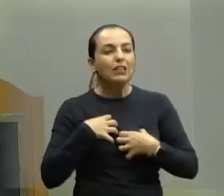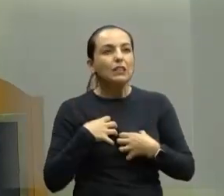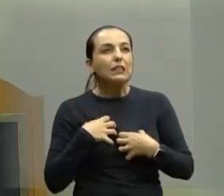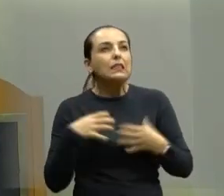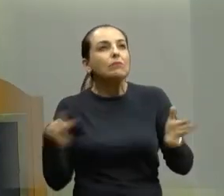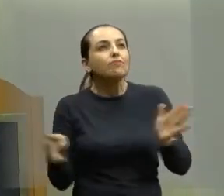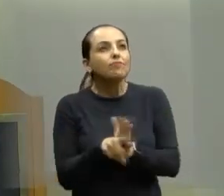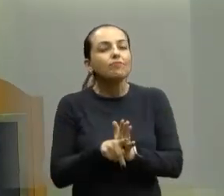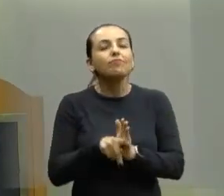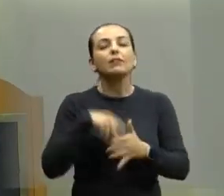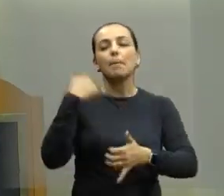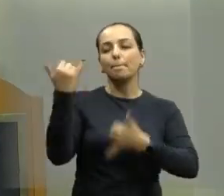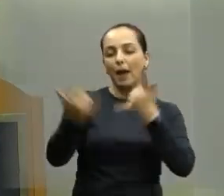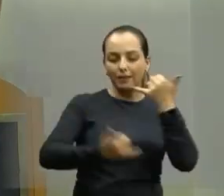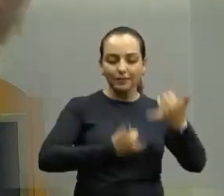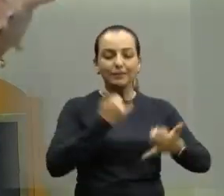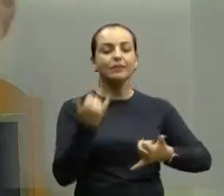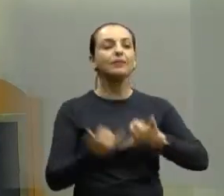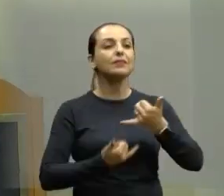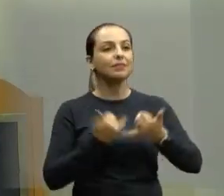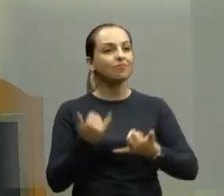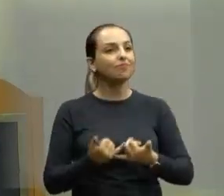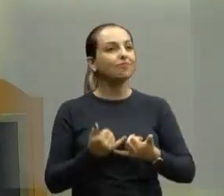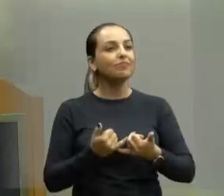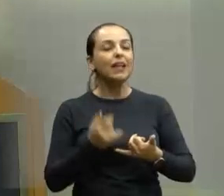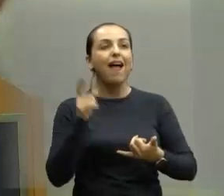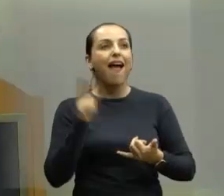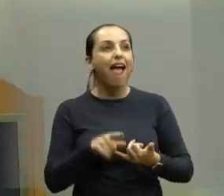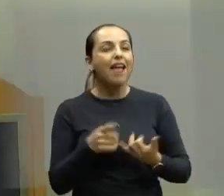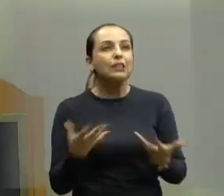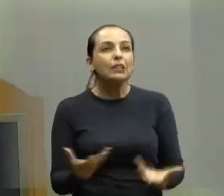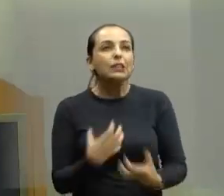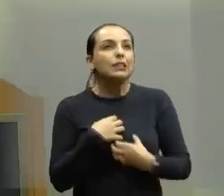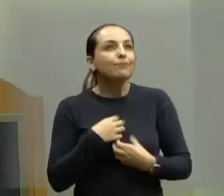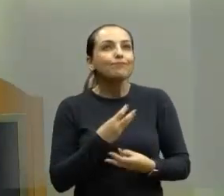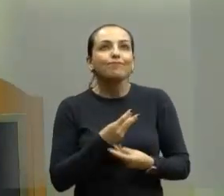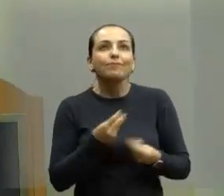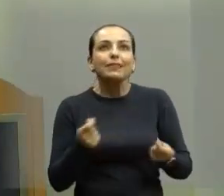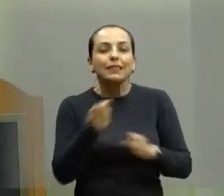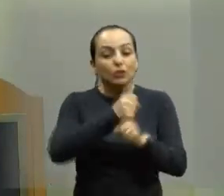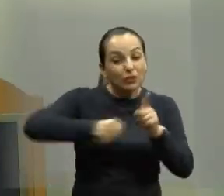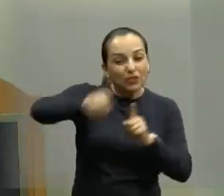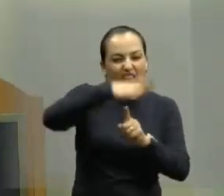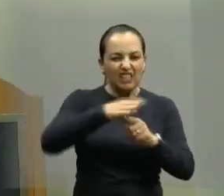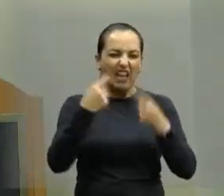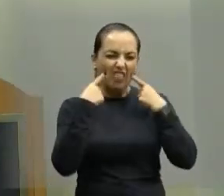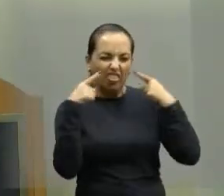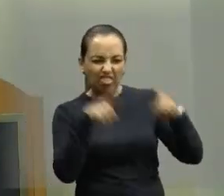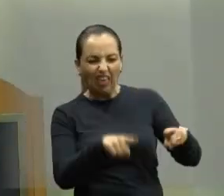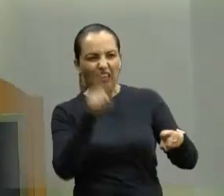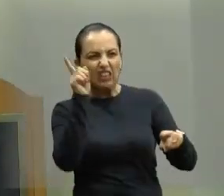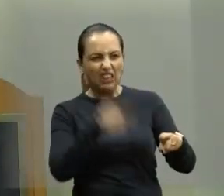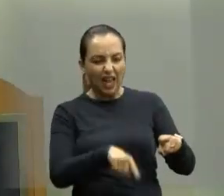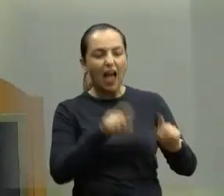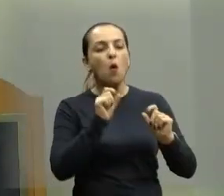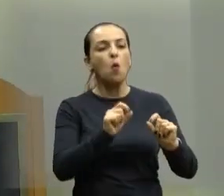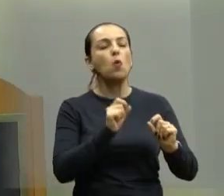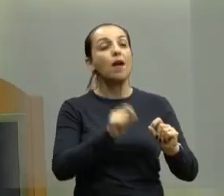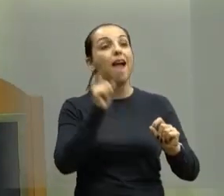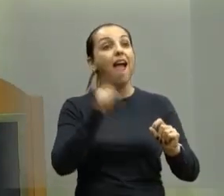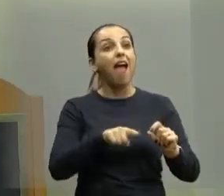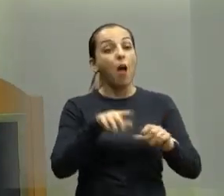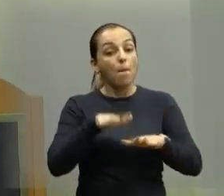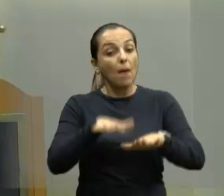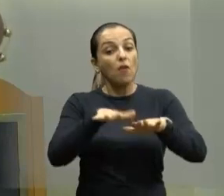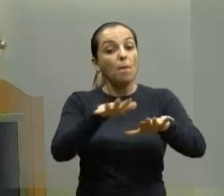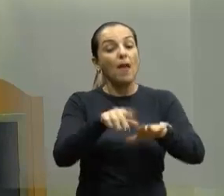ocupando se divertindo E aí de uma forma onde a sociedade sempre gosta de criticar né no vereador aluna é